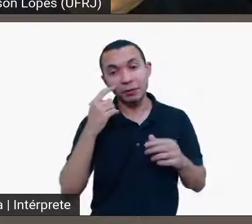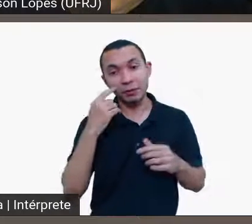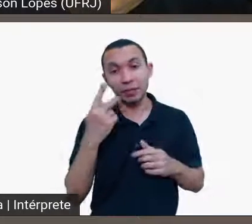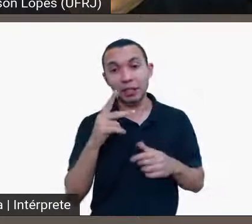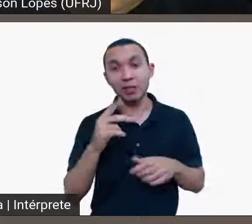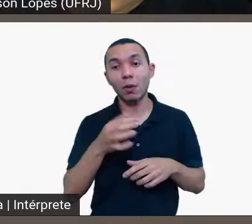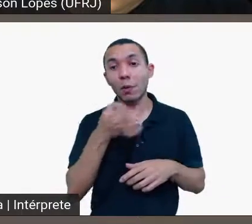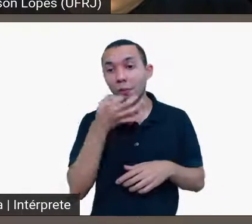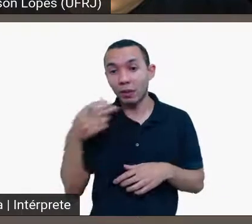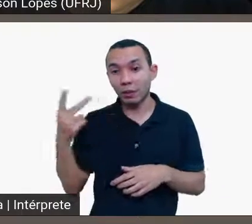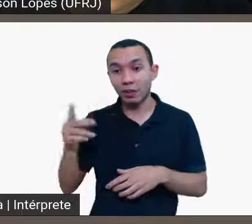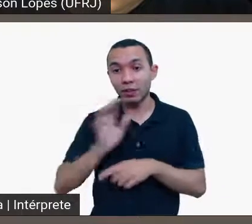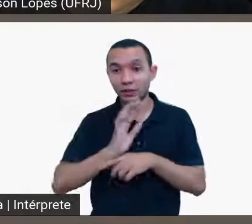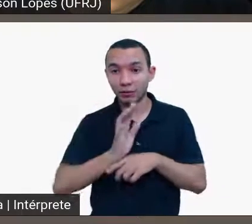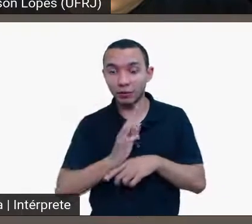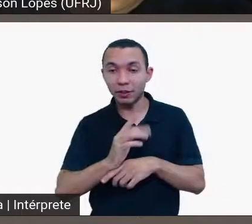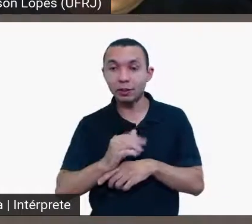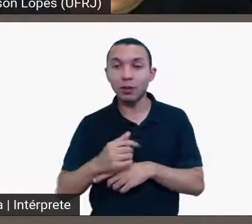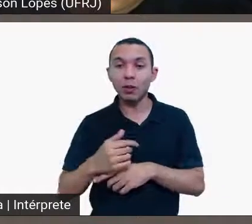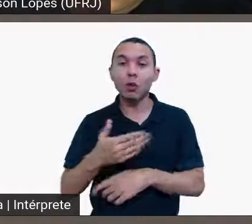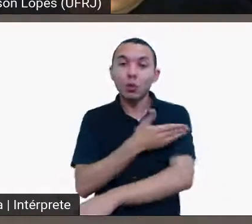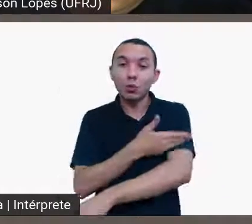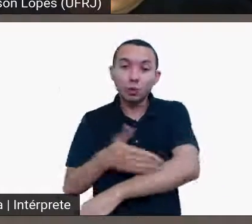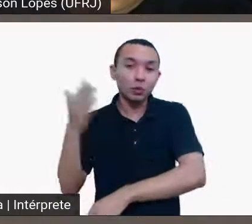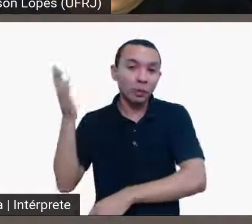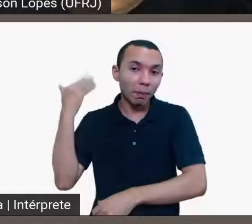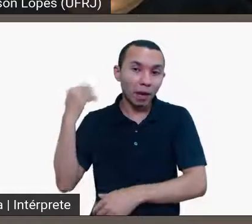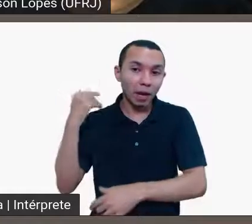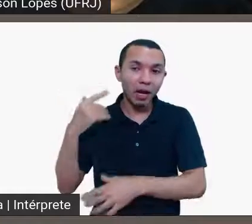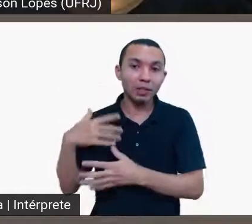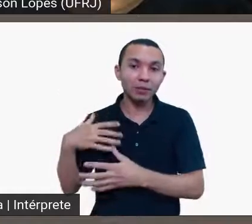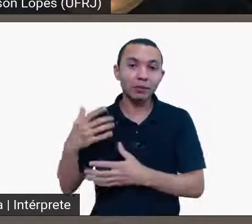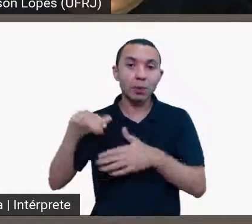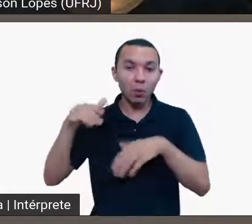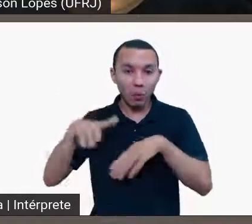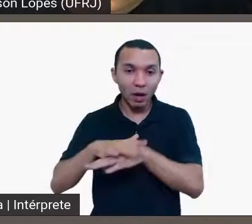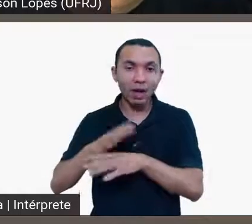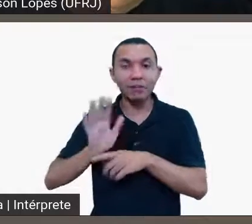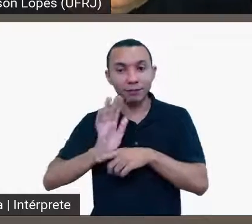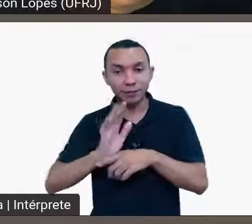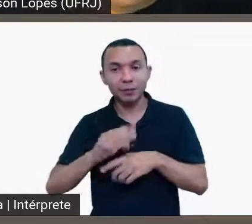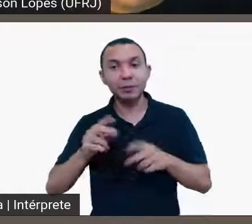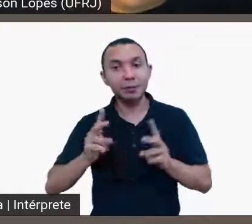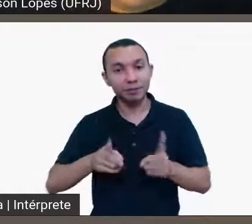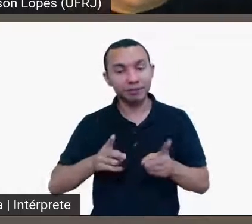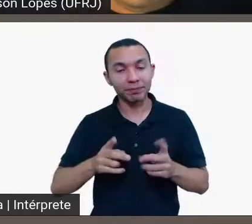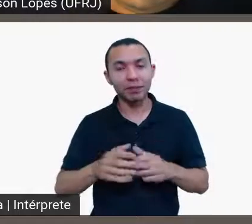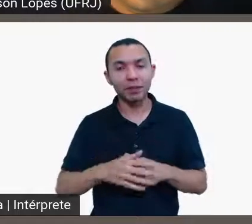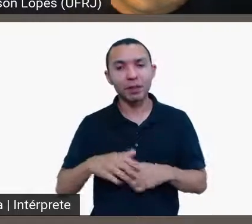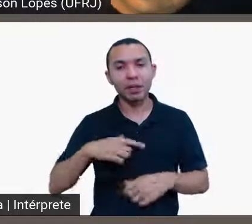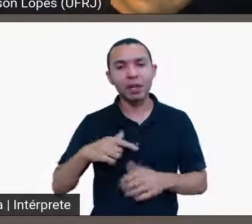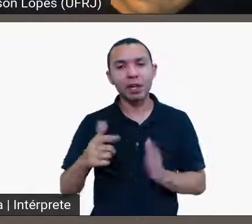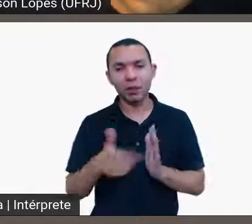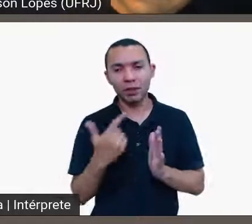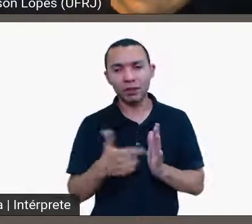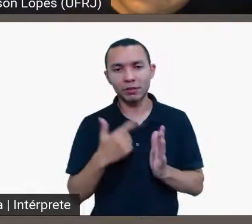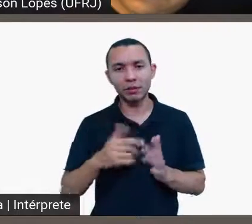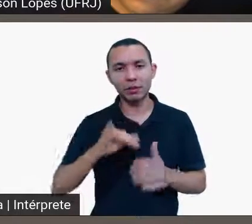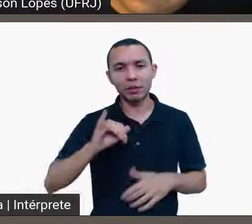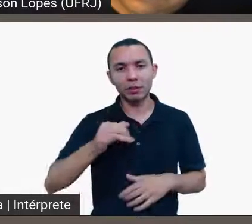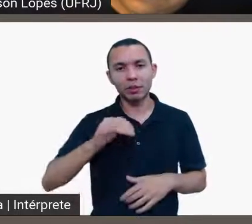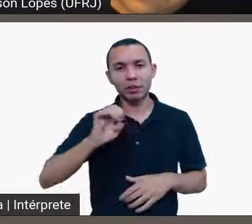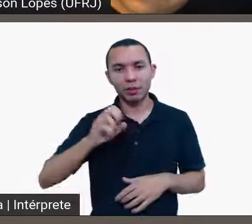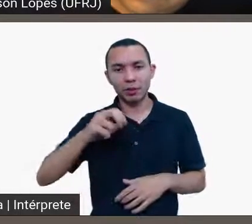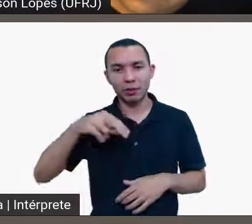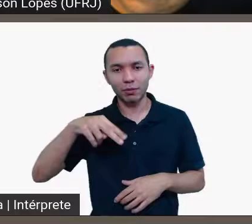um conservadorismo. Mas, mesmo assim, na preparação da palestra, tem um livro de Giovanni Lista, que é